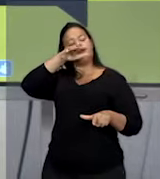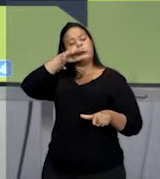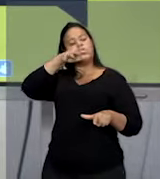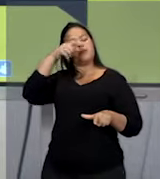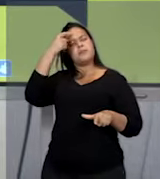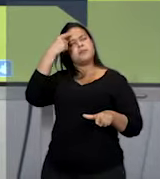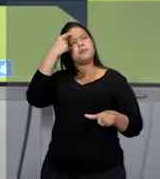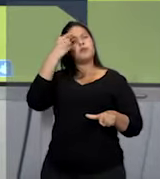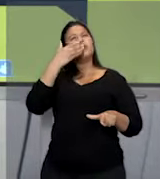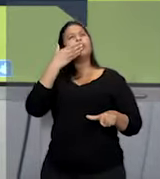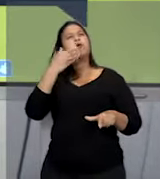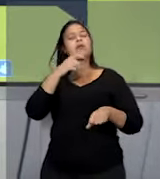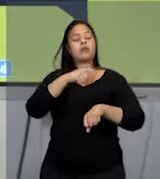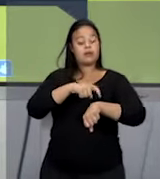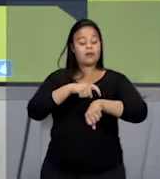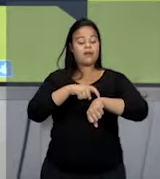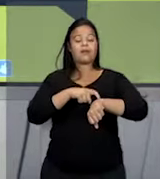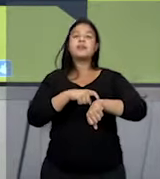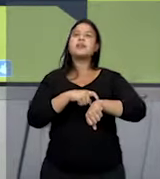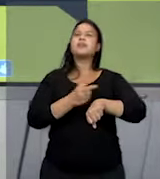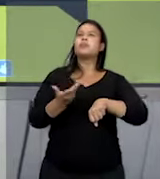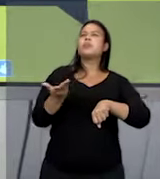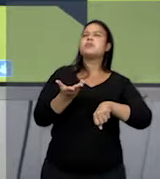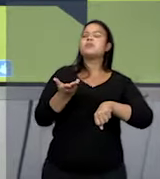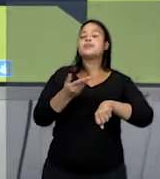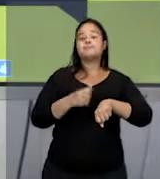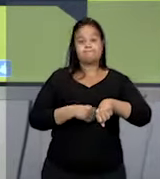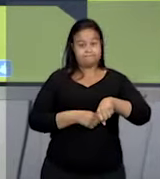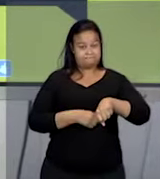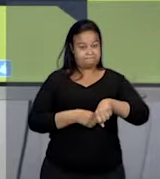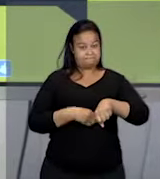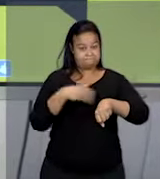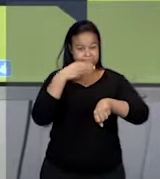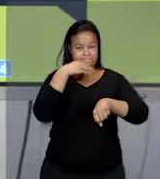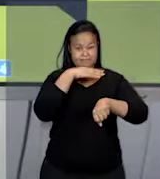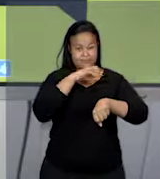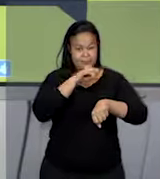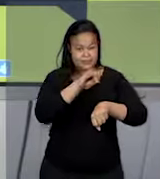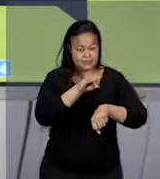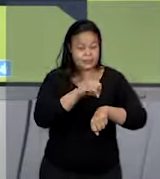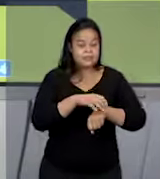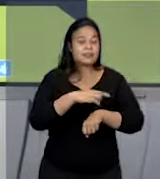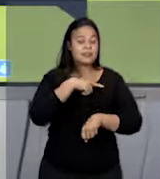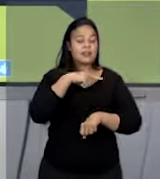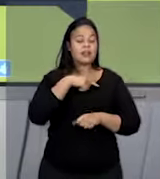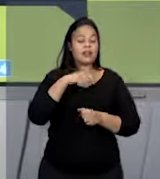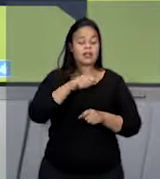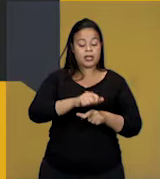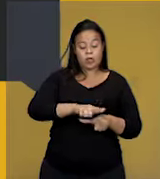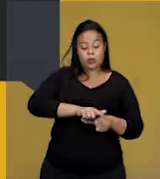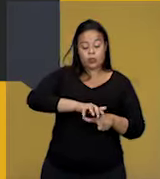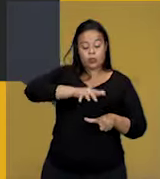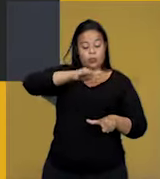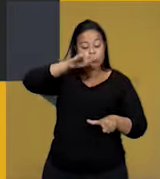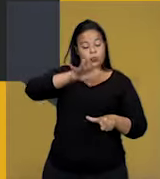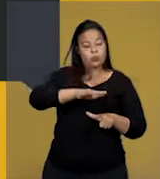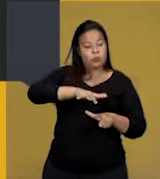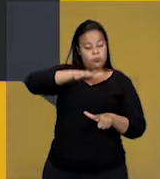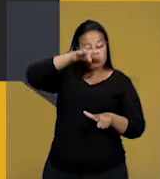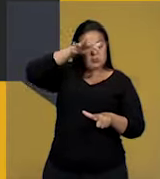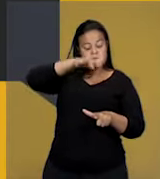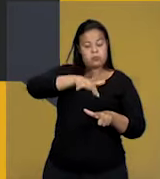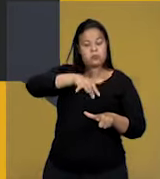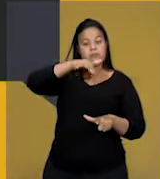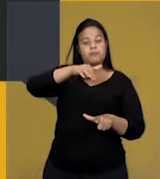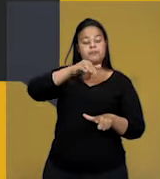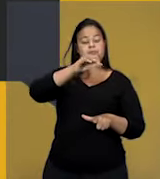uma ideia do horário em que nós estamos. Então, veja só. Se a sombra estiver projetada